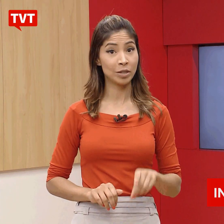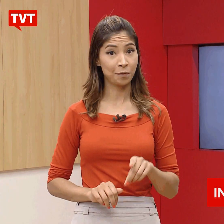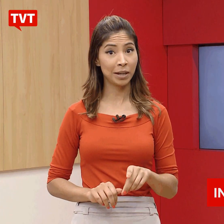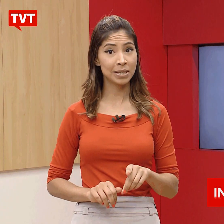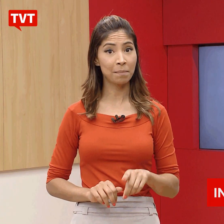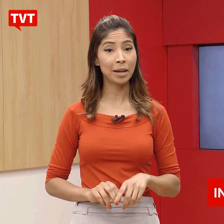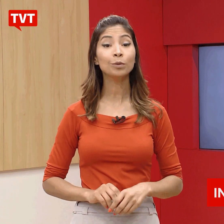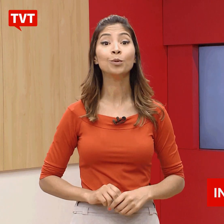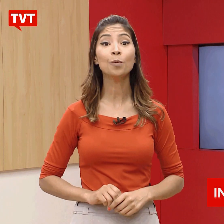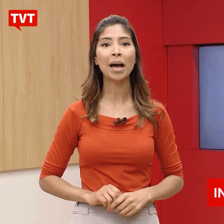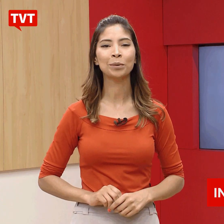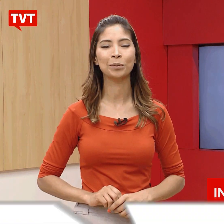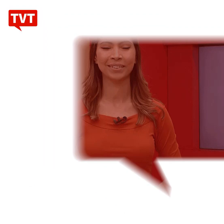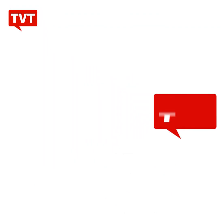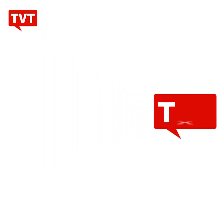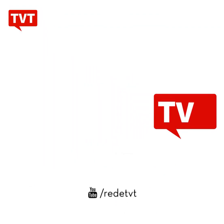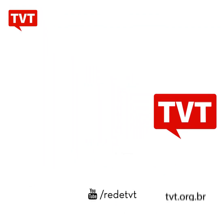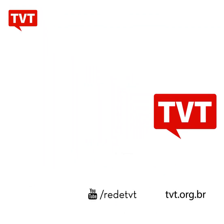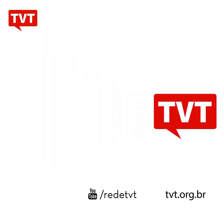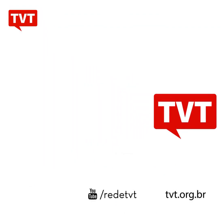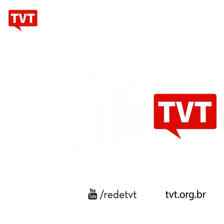notícia nova você fica sabendo no ato